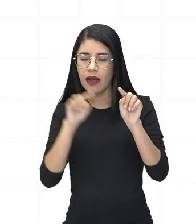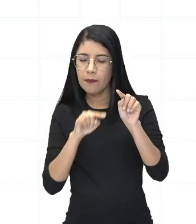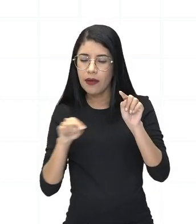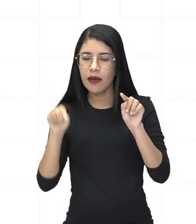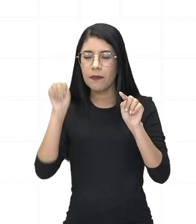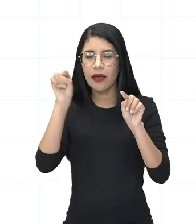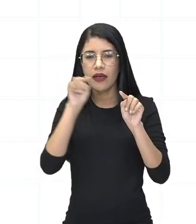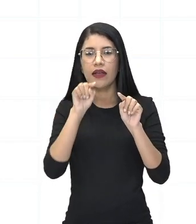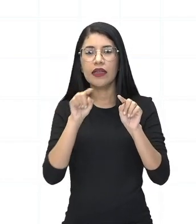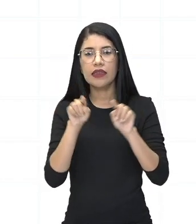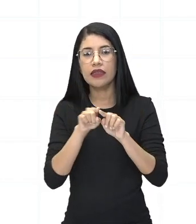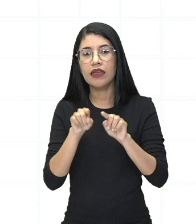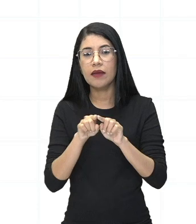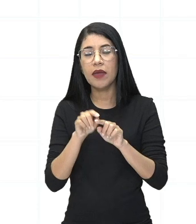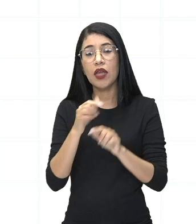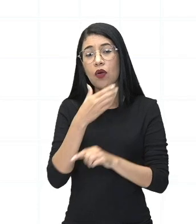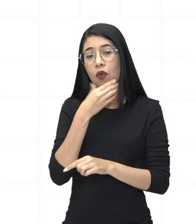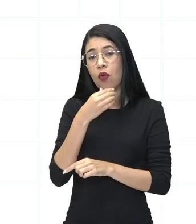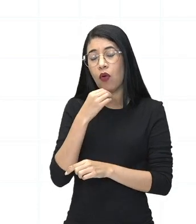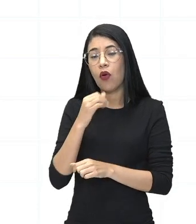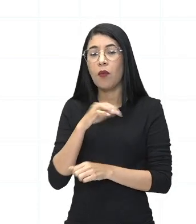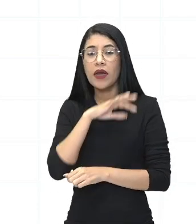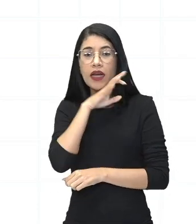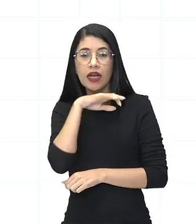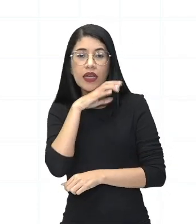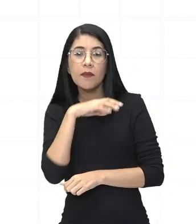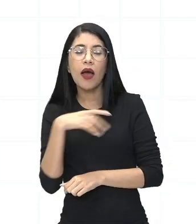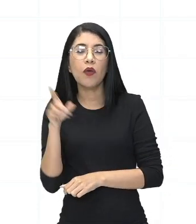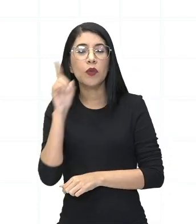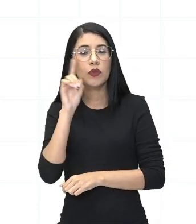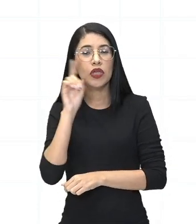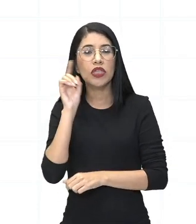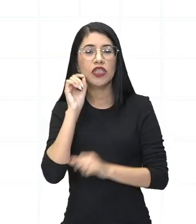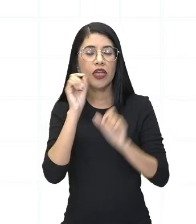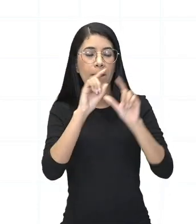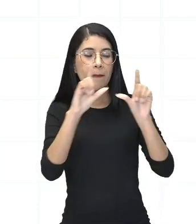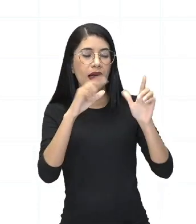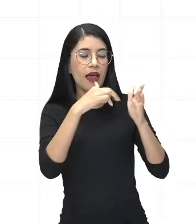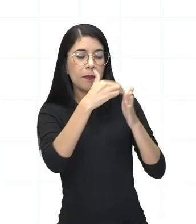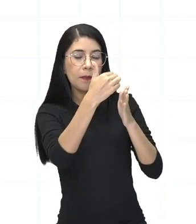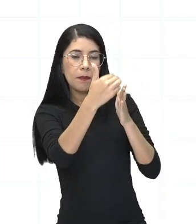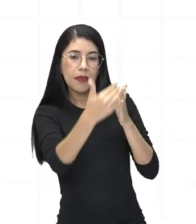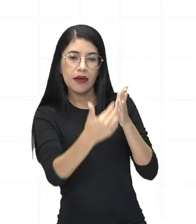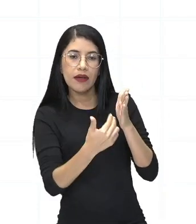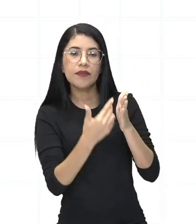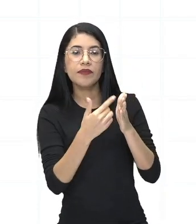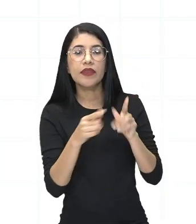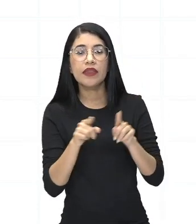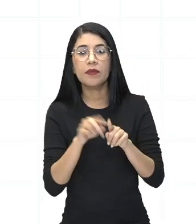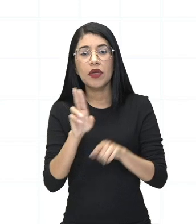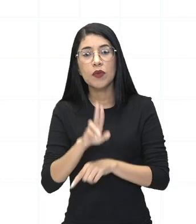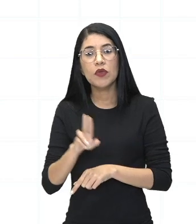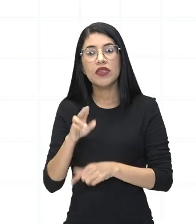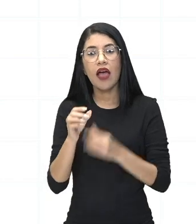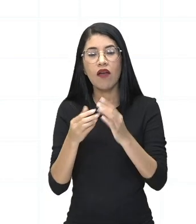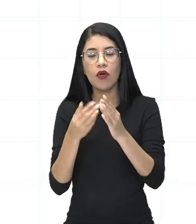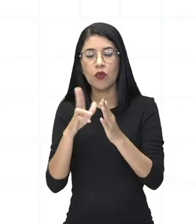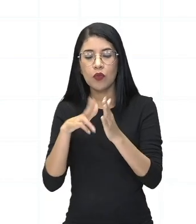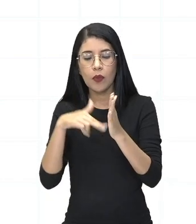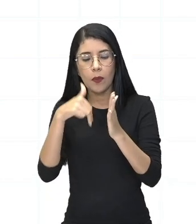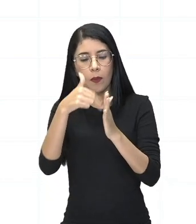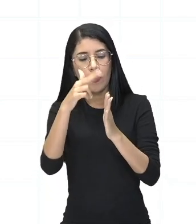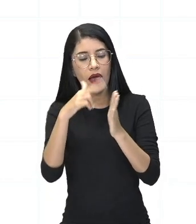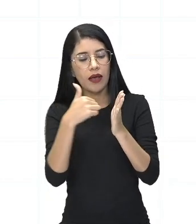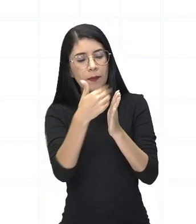geométricas, homens, animais e cenas do dia a dia retratados nas imagens, uso dos dedos para pintar